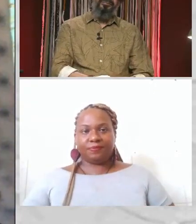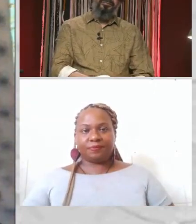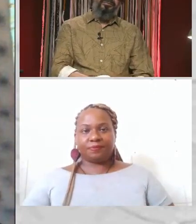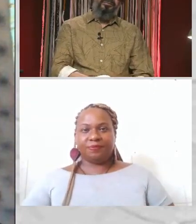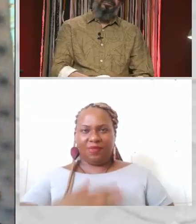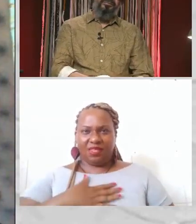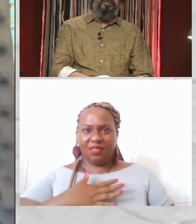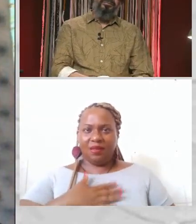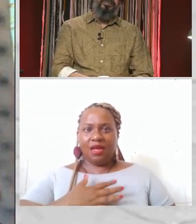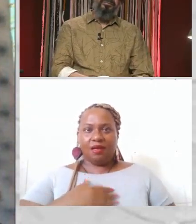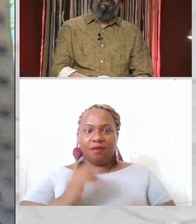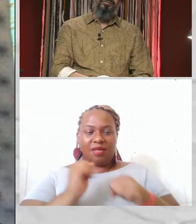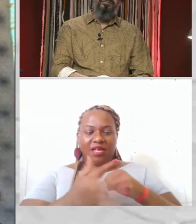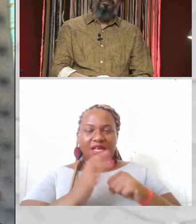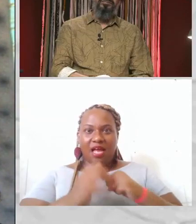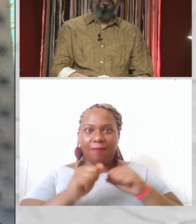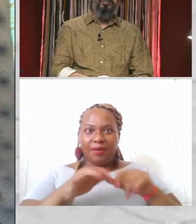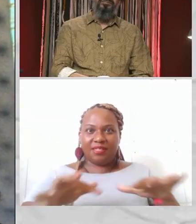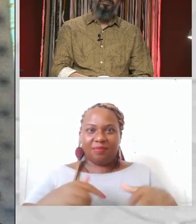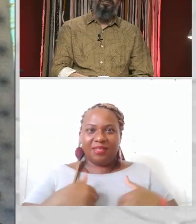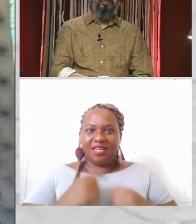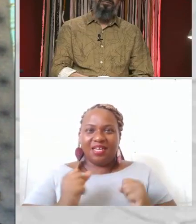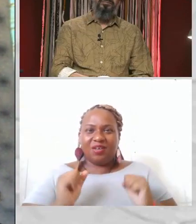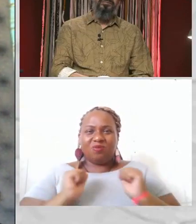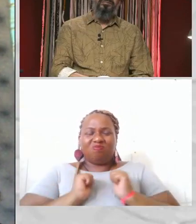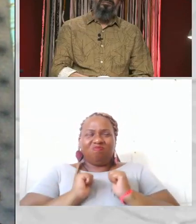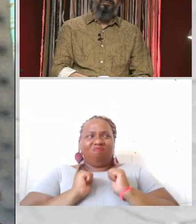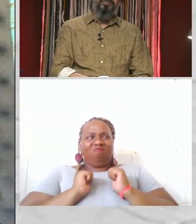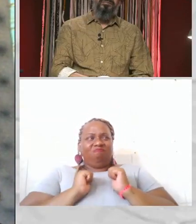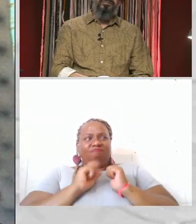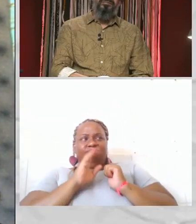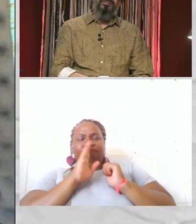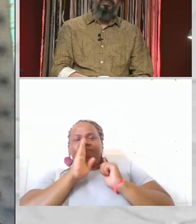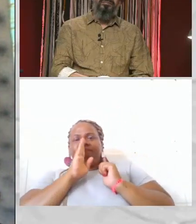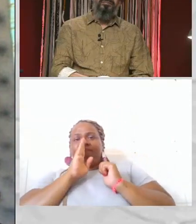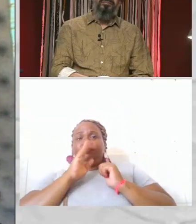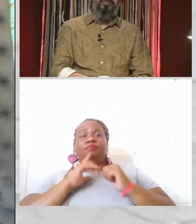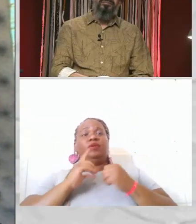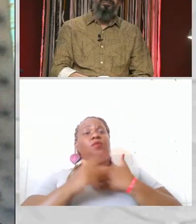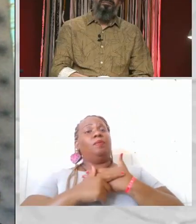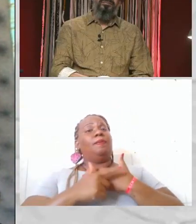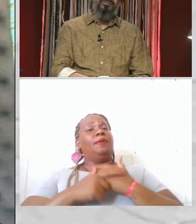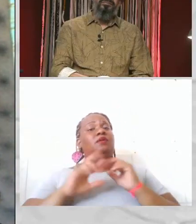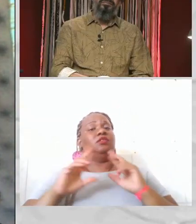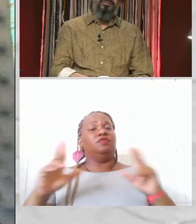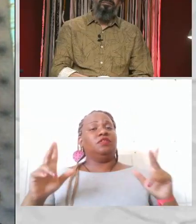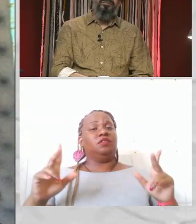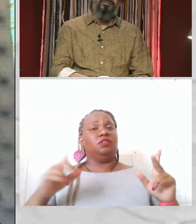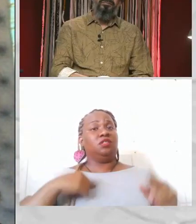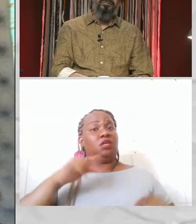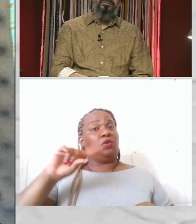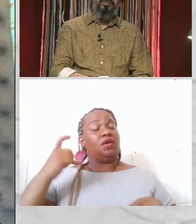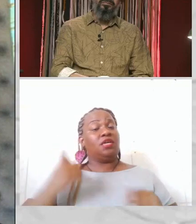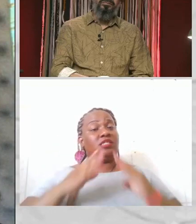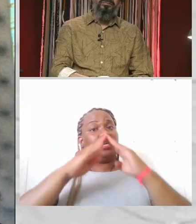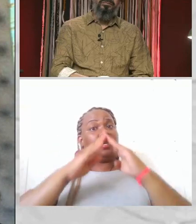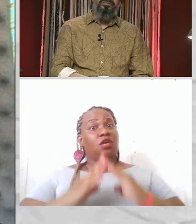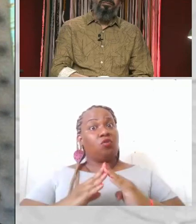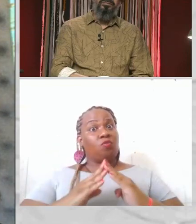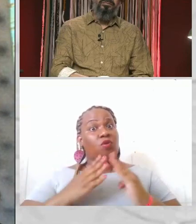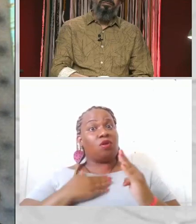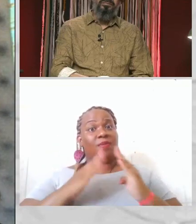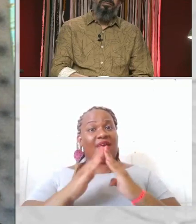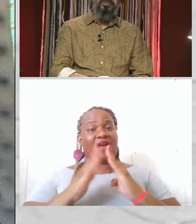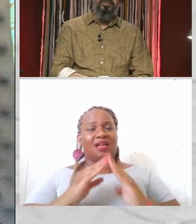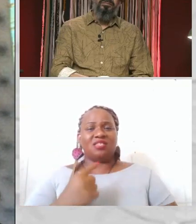retraído, porque eu fiz um papel totalmente diferente. Eu morava na minha casa, sozinho, e aí, quando a